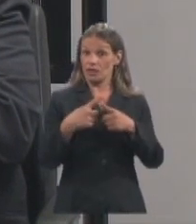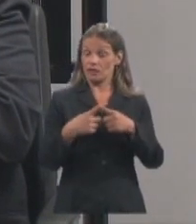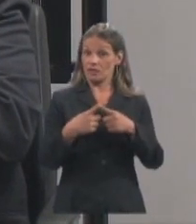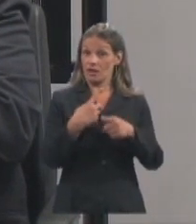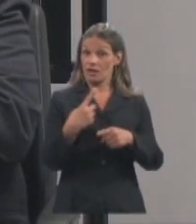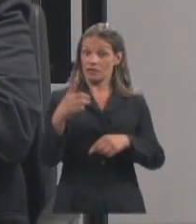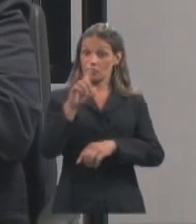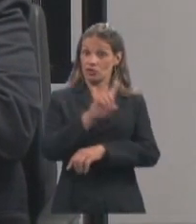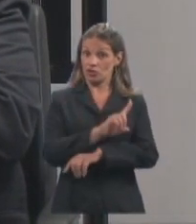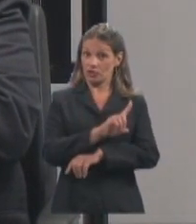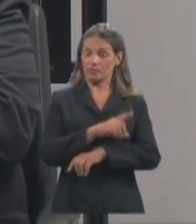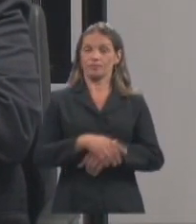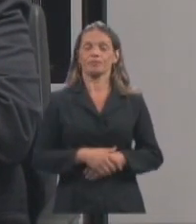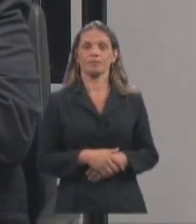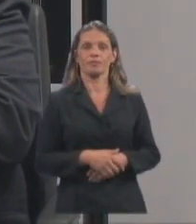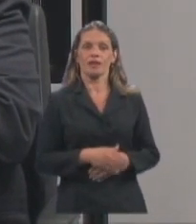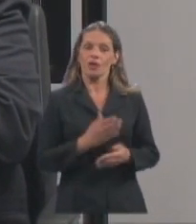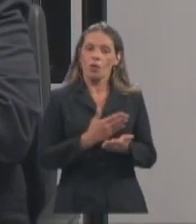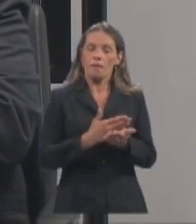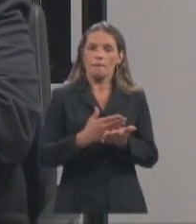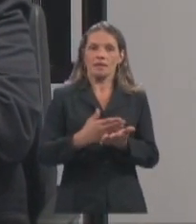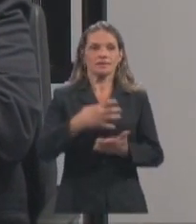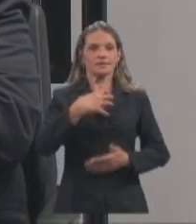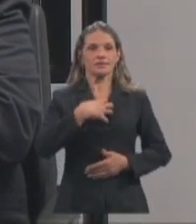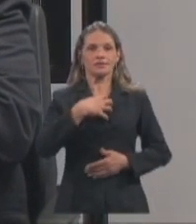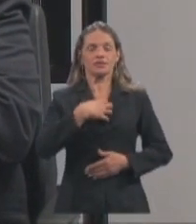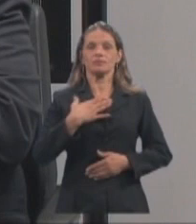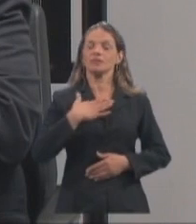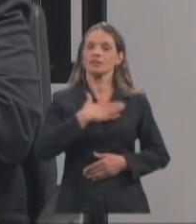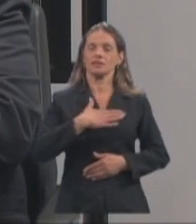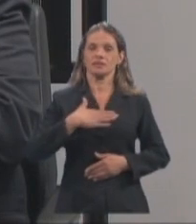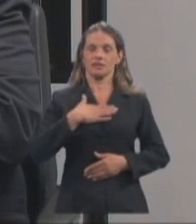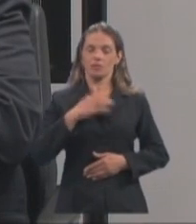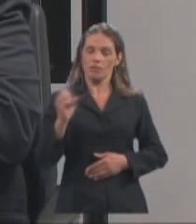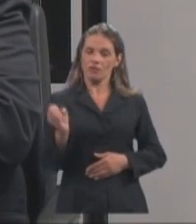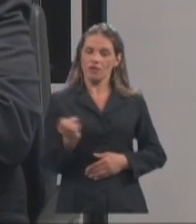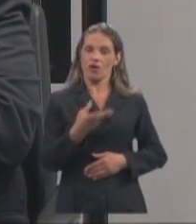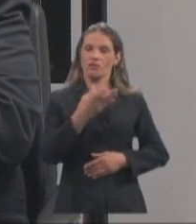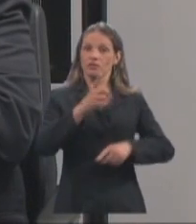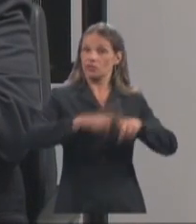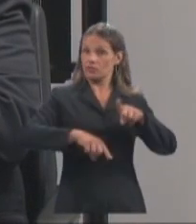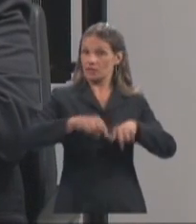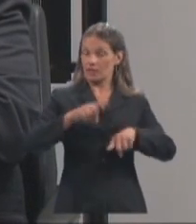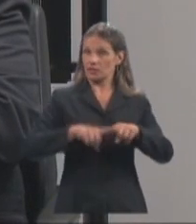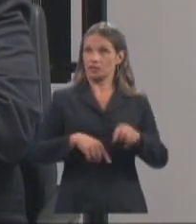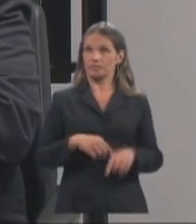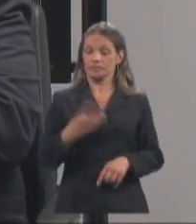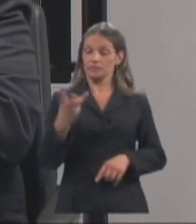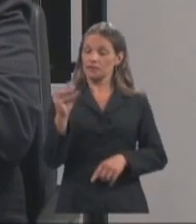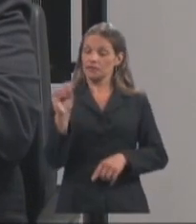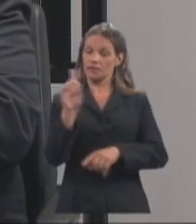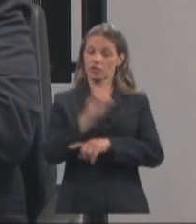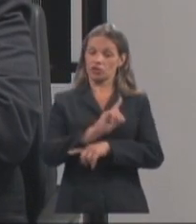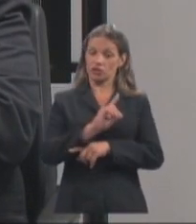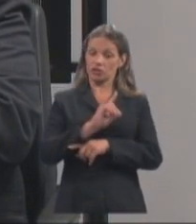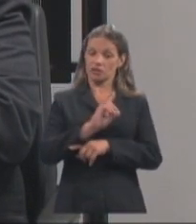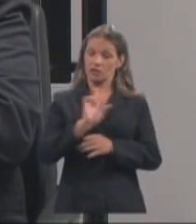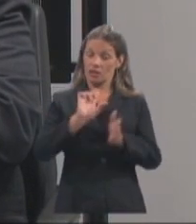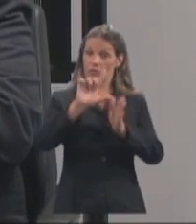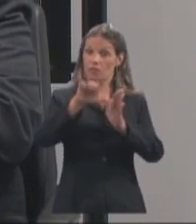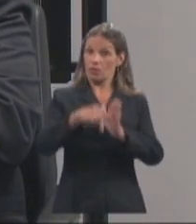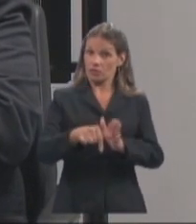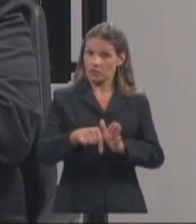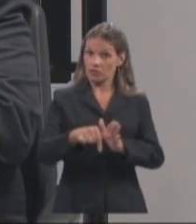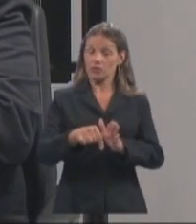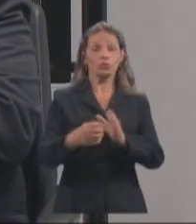dia né e começa a ter prazer em ter uma nova atividade em 30 dias tu cria essa nova